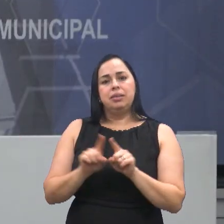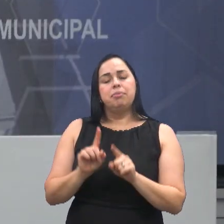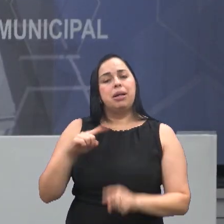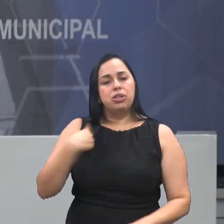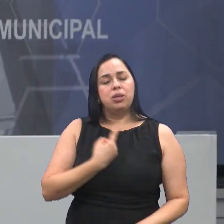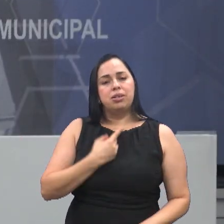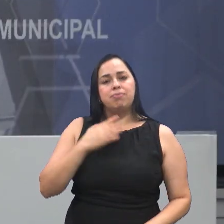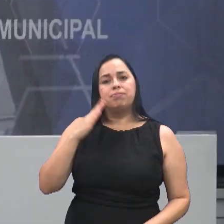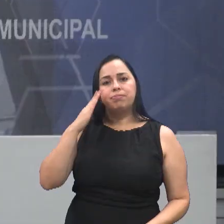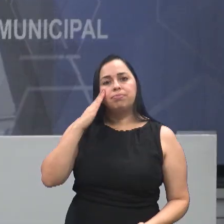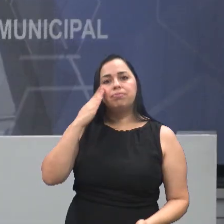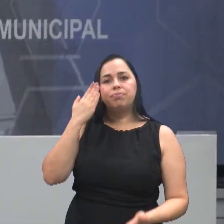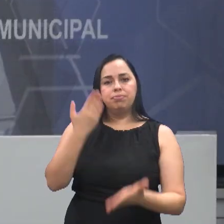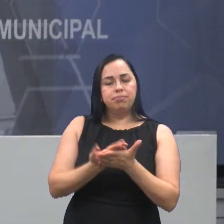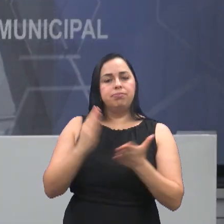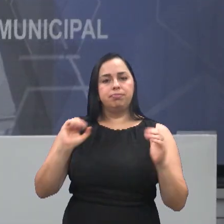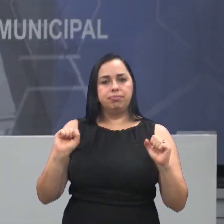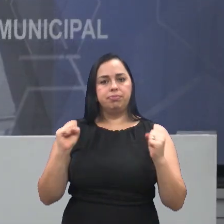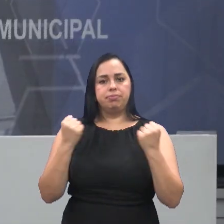acredita, tá?